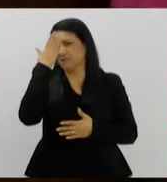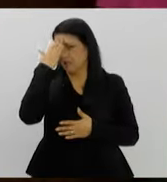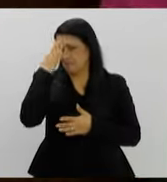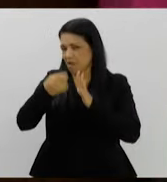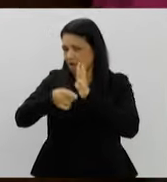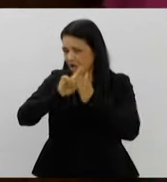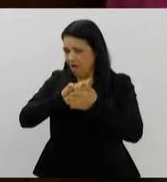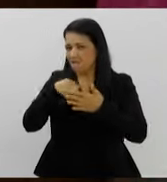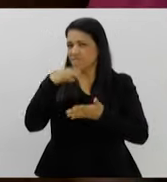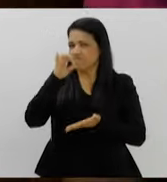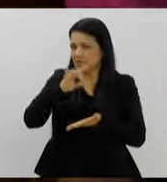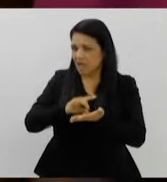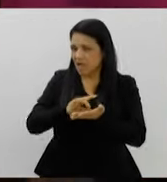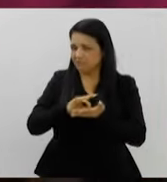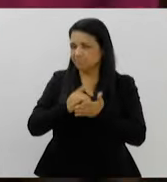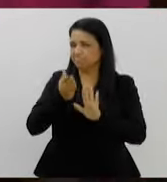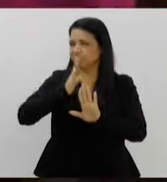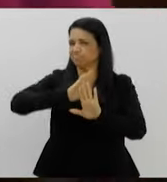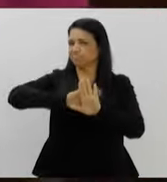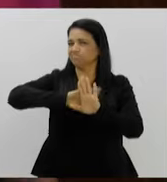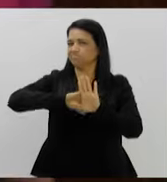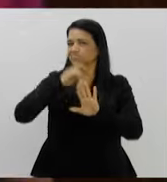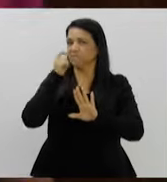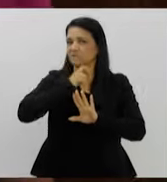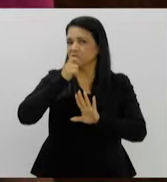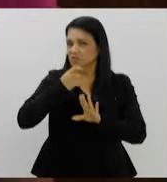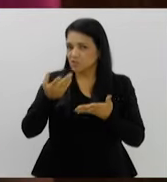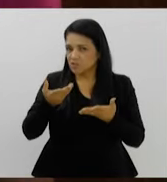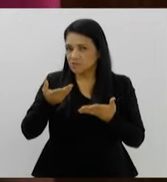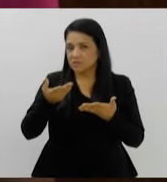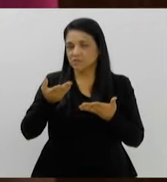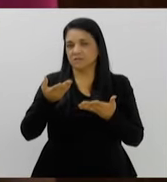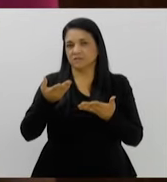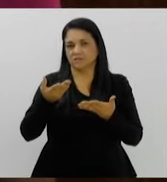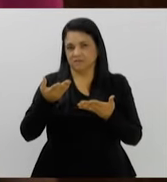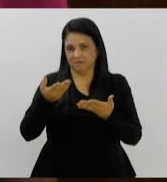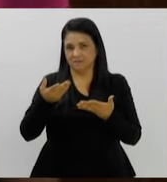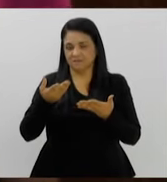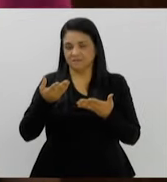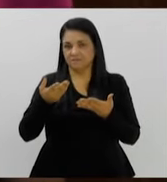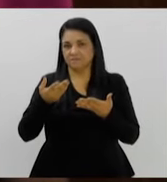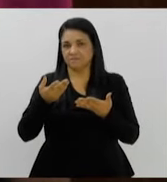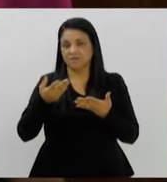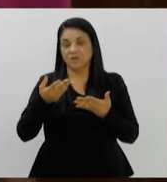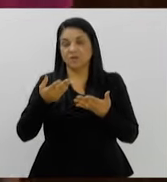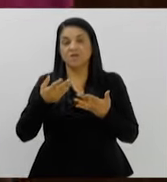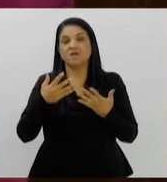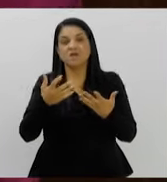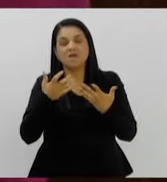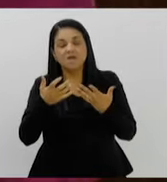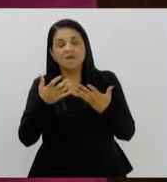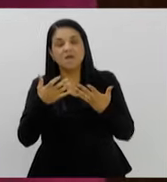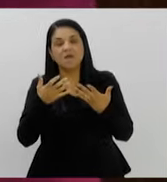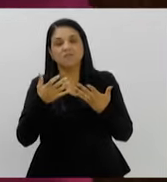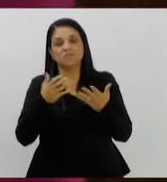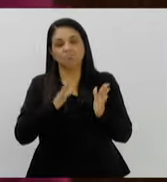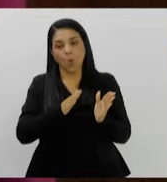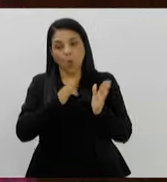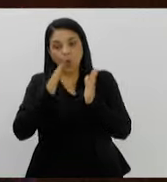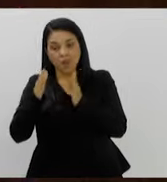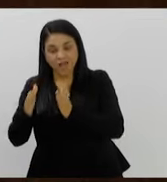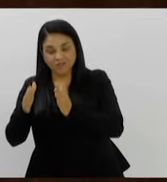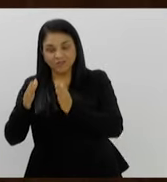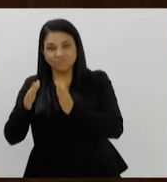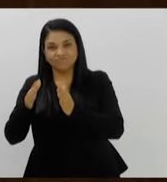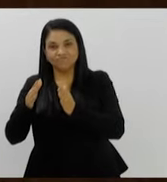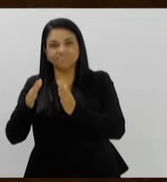nós queríamos a todo instante é que o lado mais fraco da corda não fosse